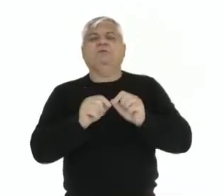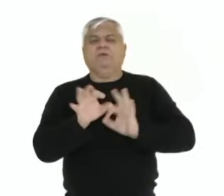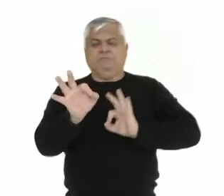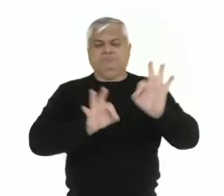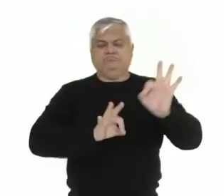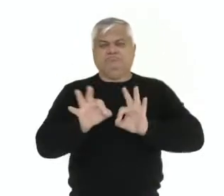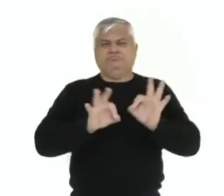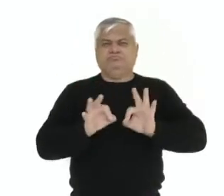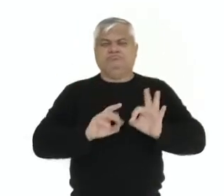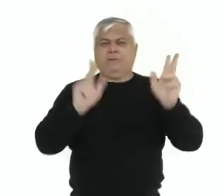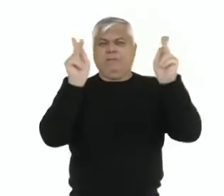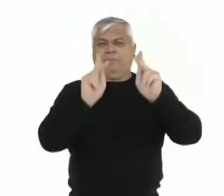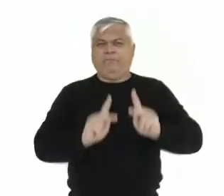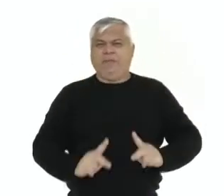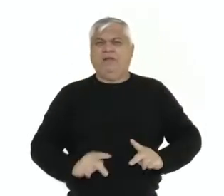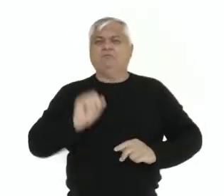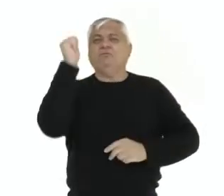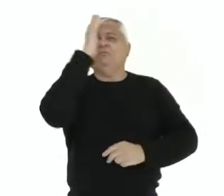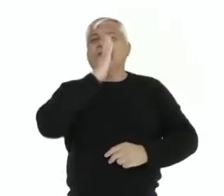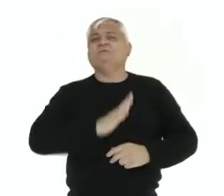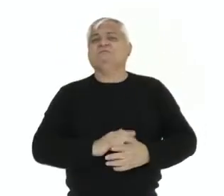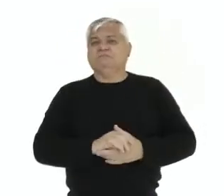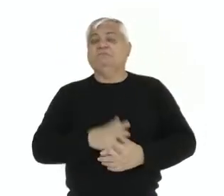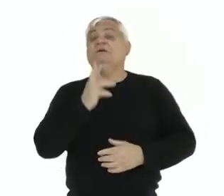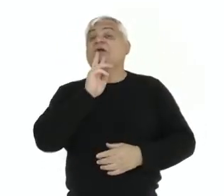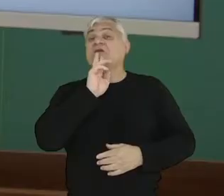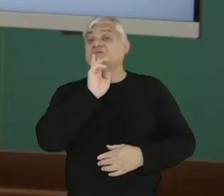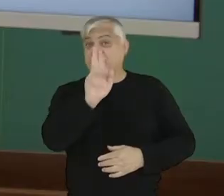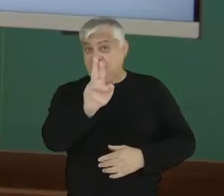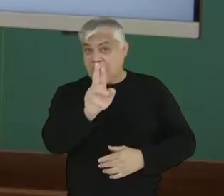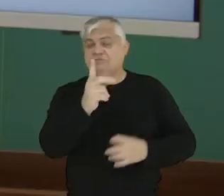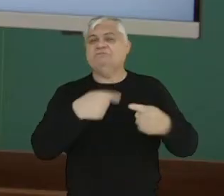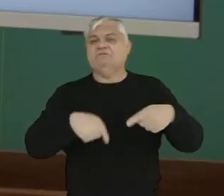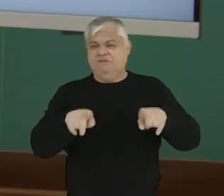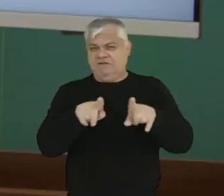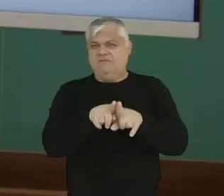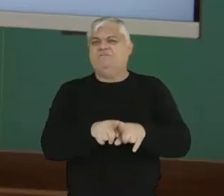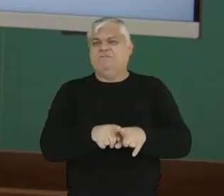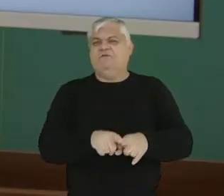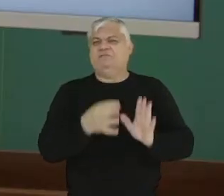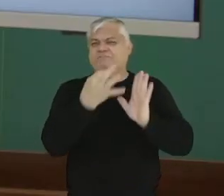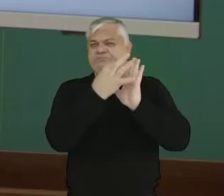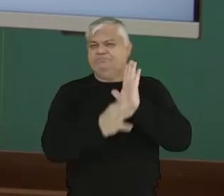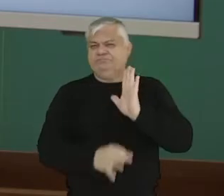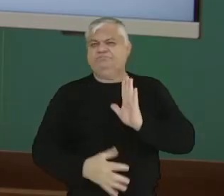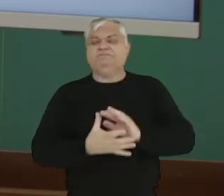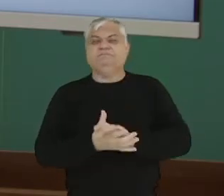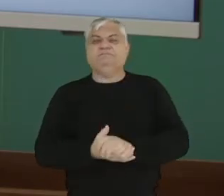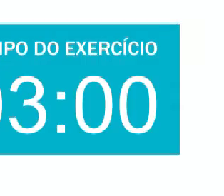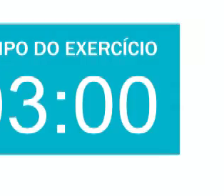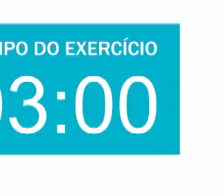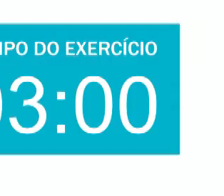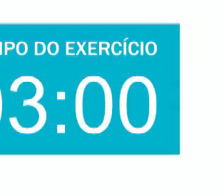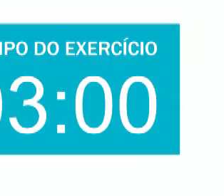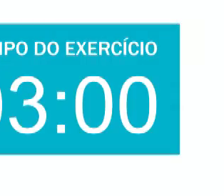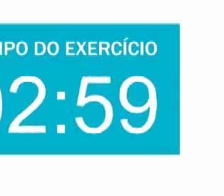ordem e a unidade territorial do Brasil? Responda a atividade e a gente volta para fazer a correção.